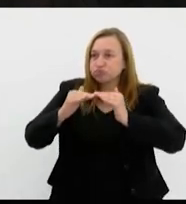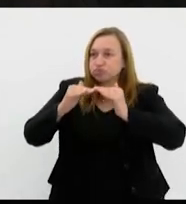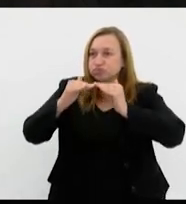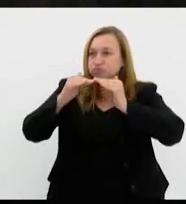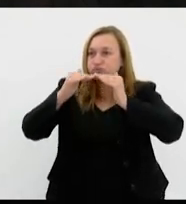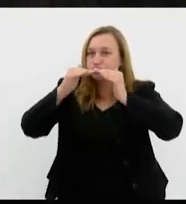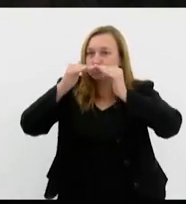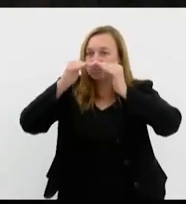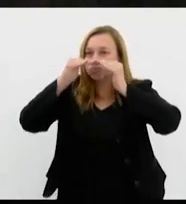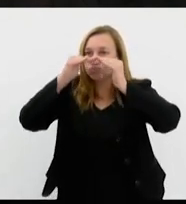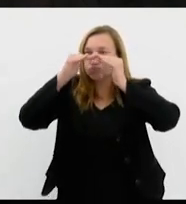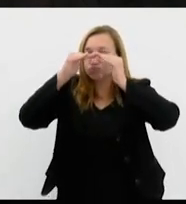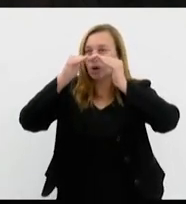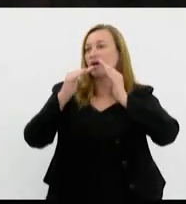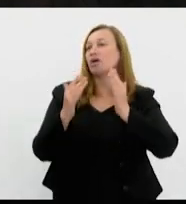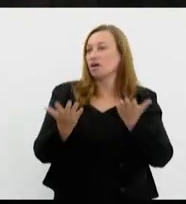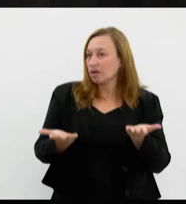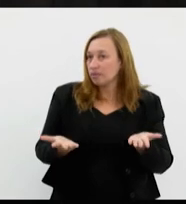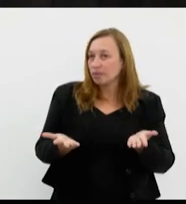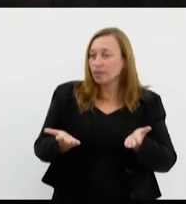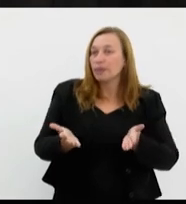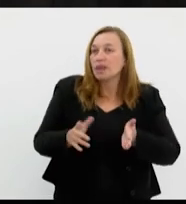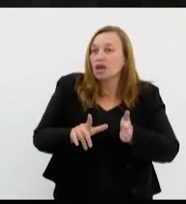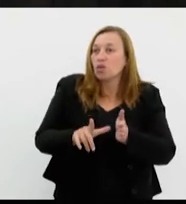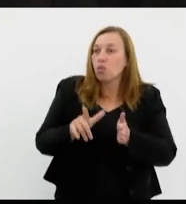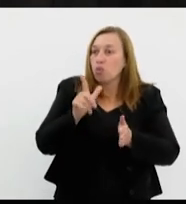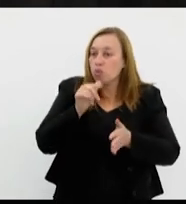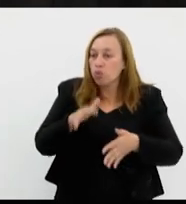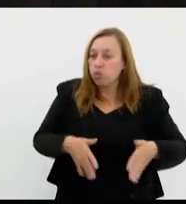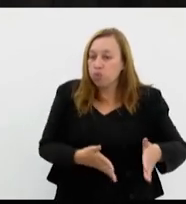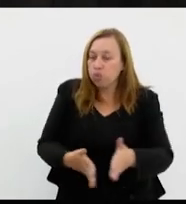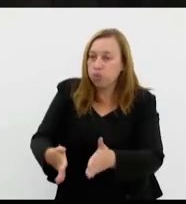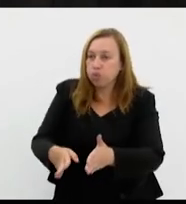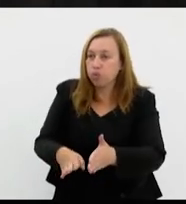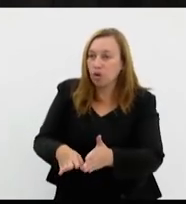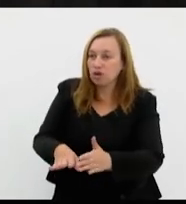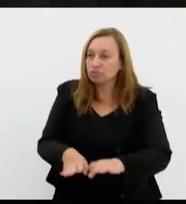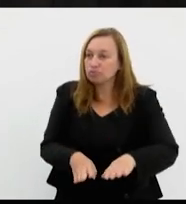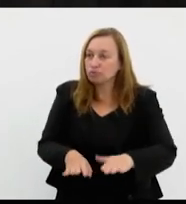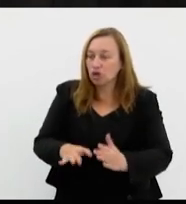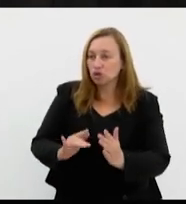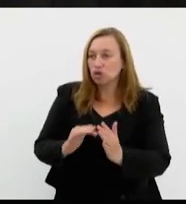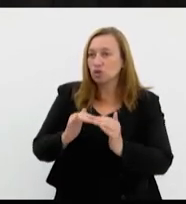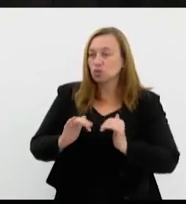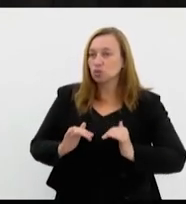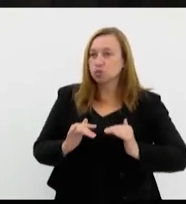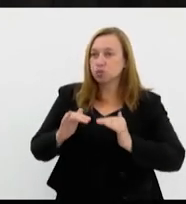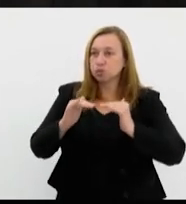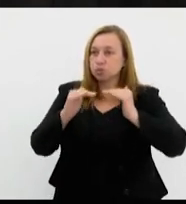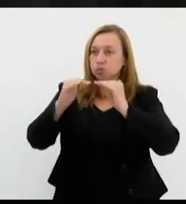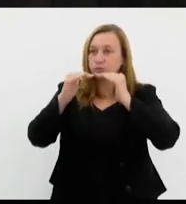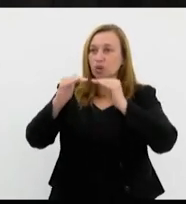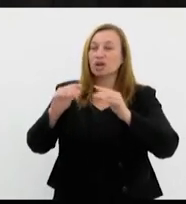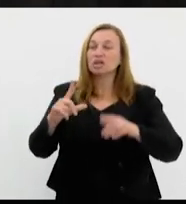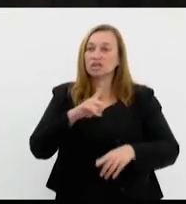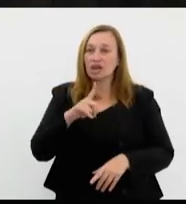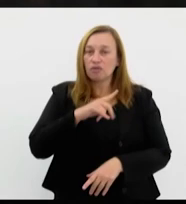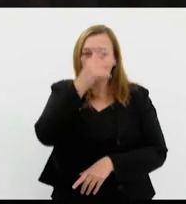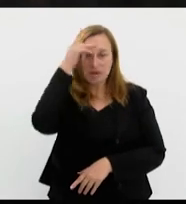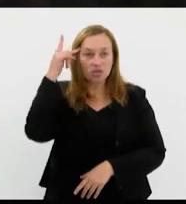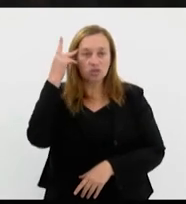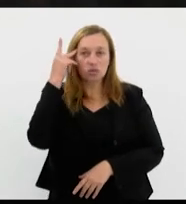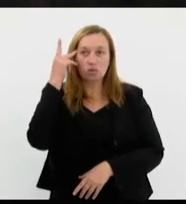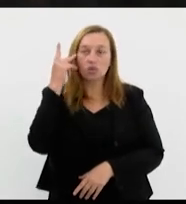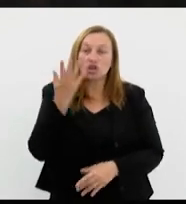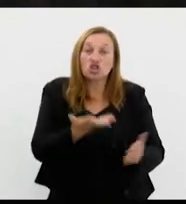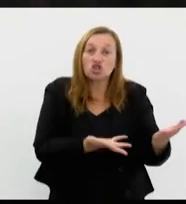Rio Botas e até revelando, do lado positivo, um herói na história, que foi aquele jovem